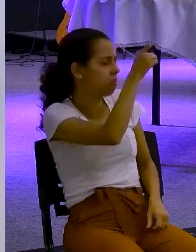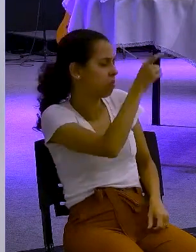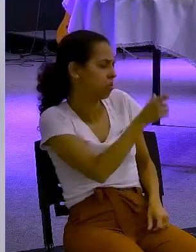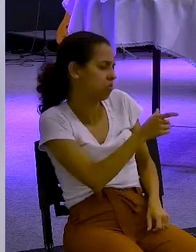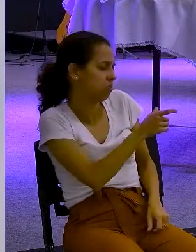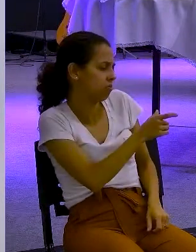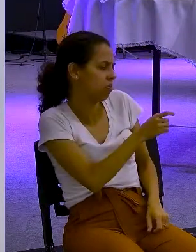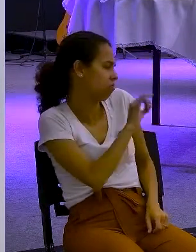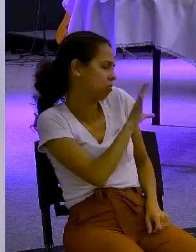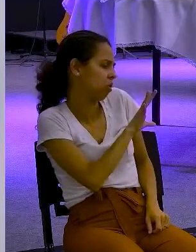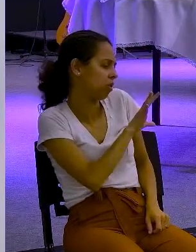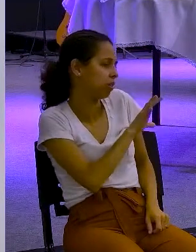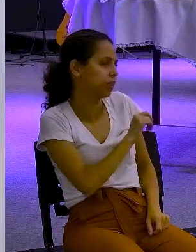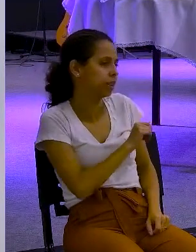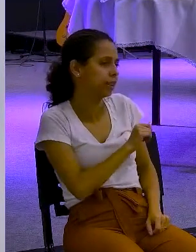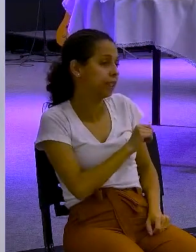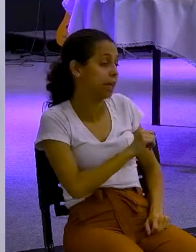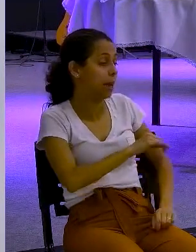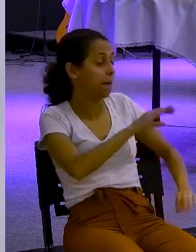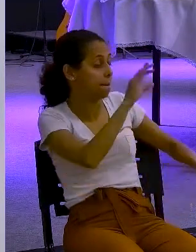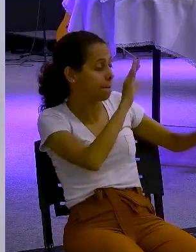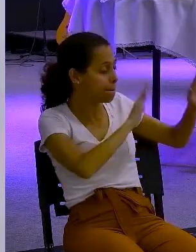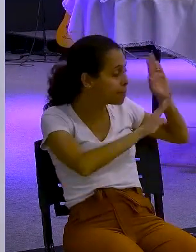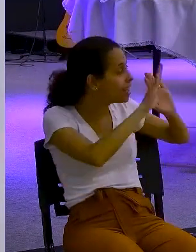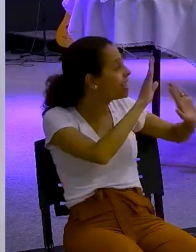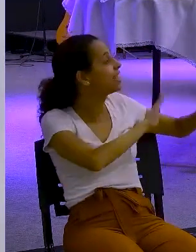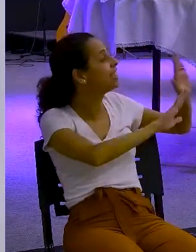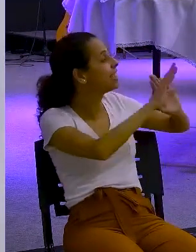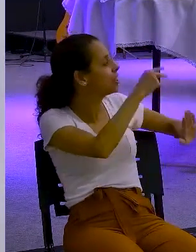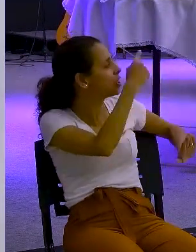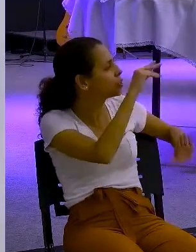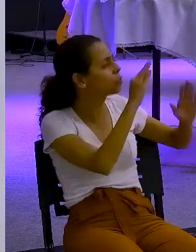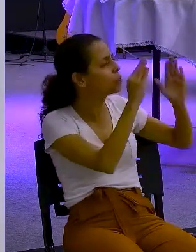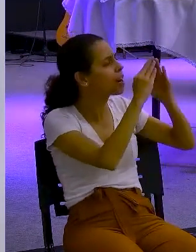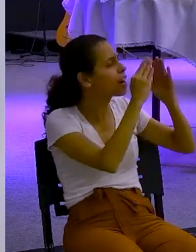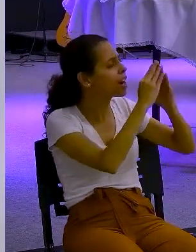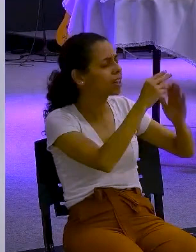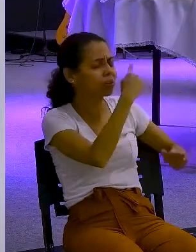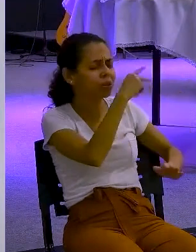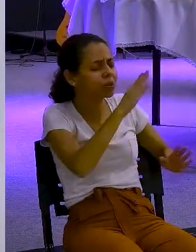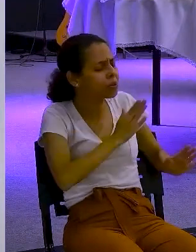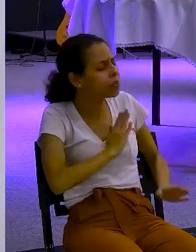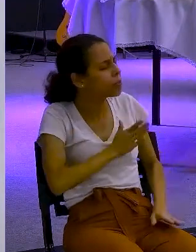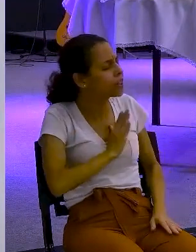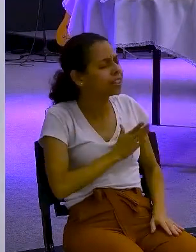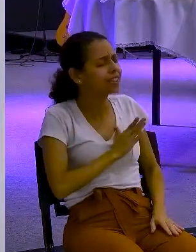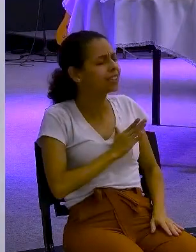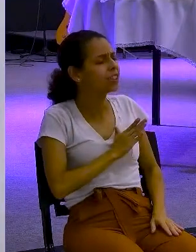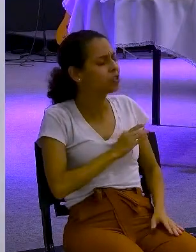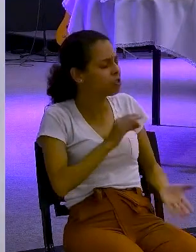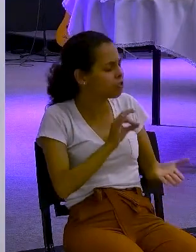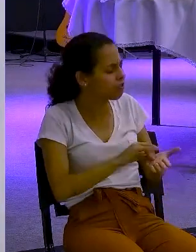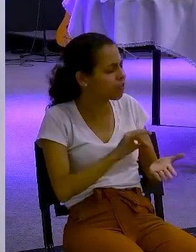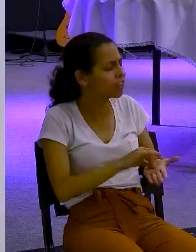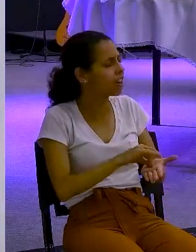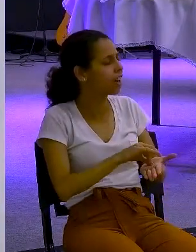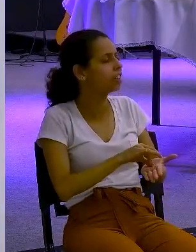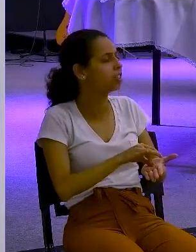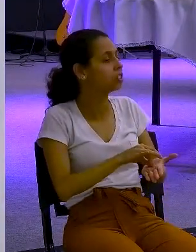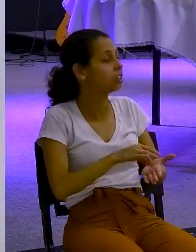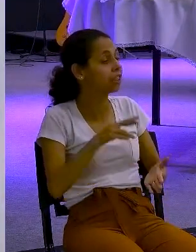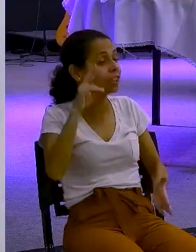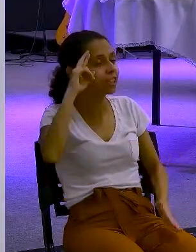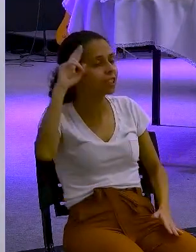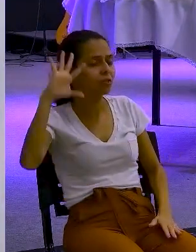Jesus verdadeiramente estiver presente na sua vida, no seu lar, no seu coração, Ele será para você também o